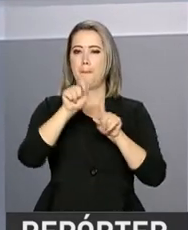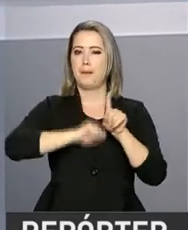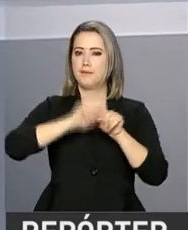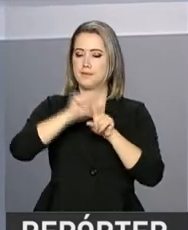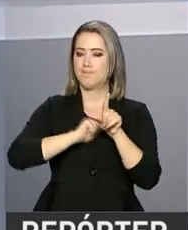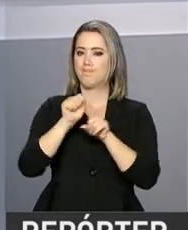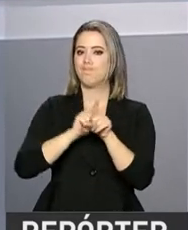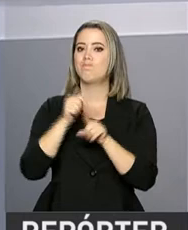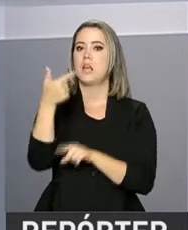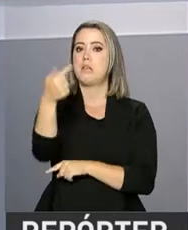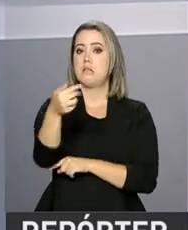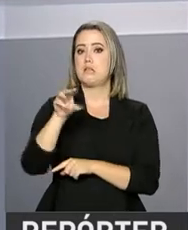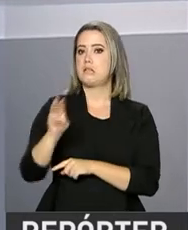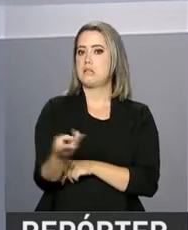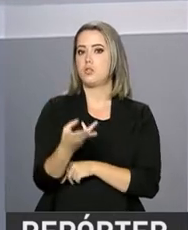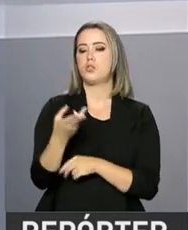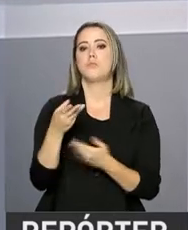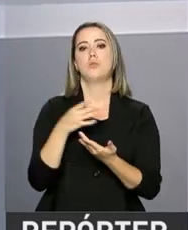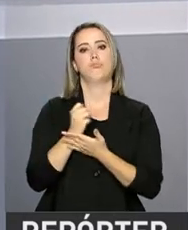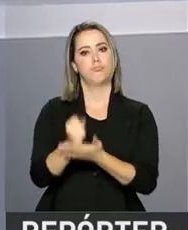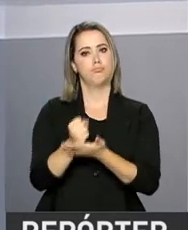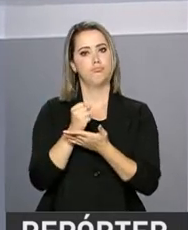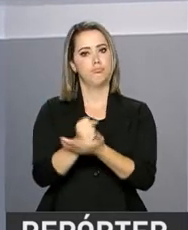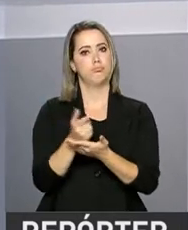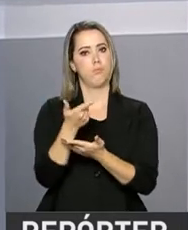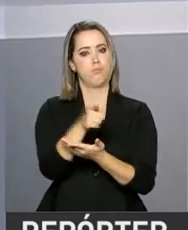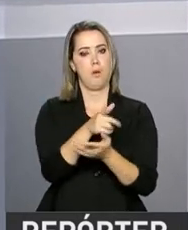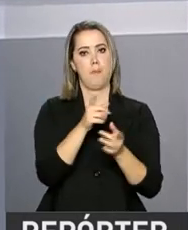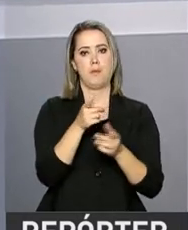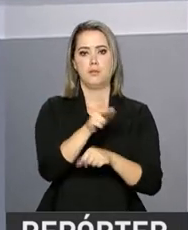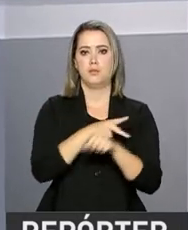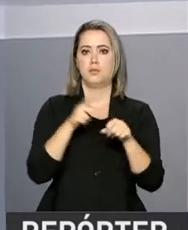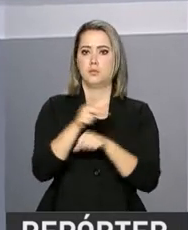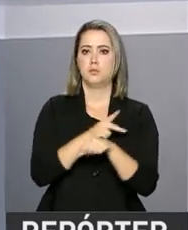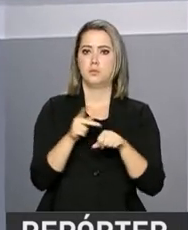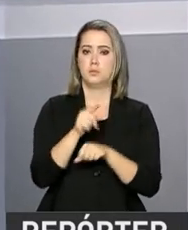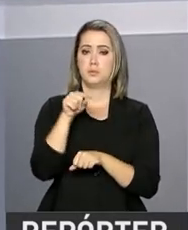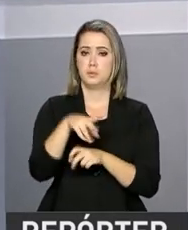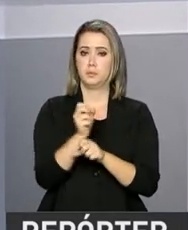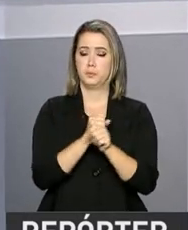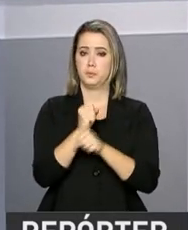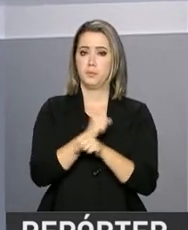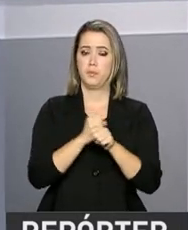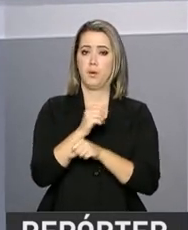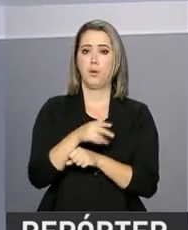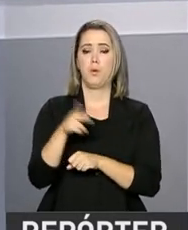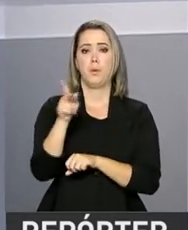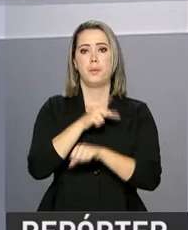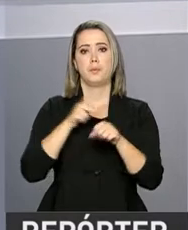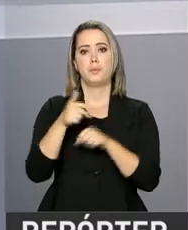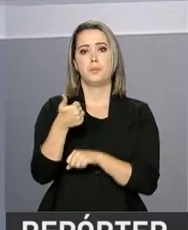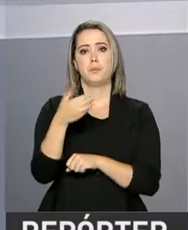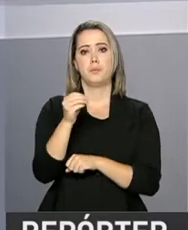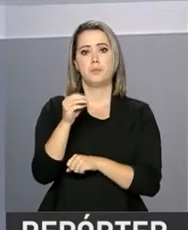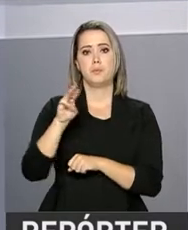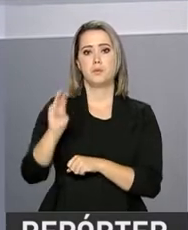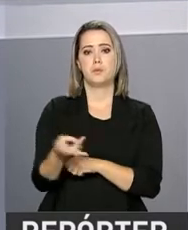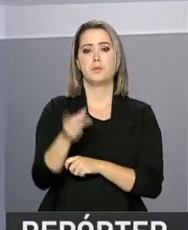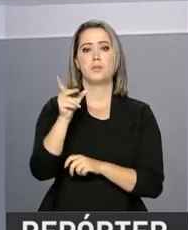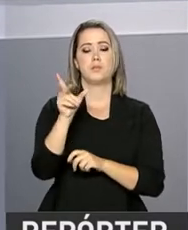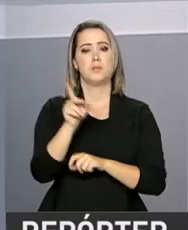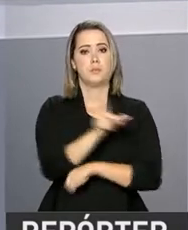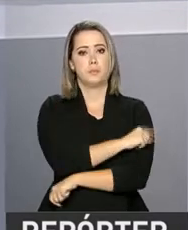doses enviadas para o exterior até o final do ano o país chega a produzir 100 milhões de doses anualmente veja na